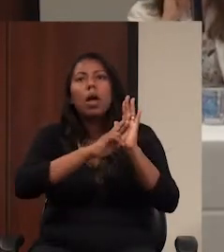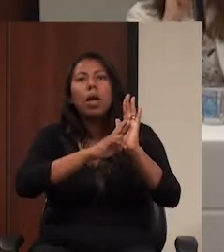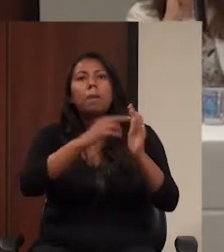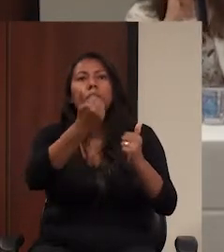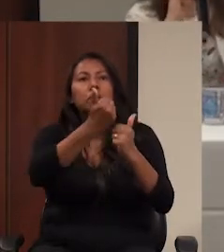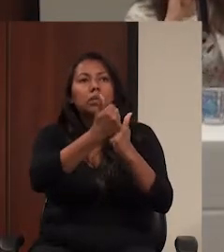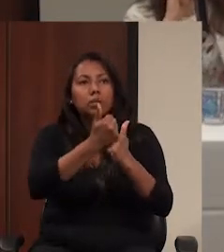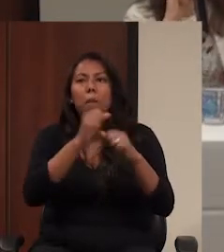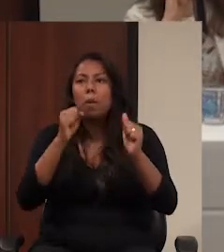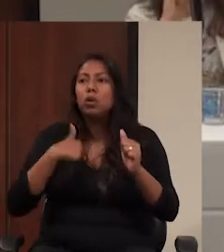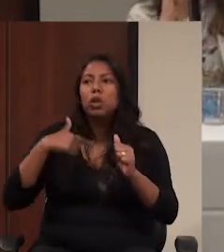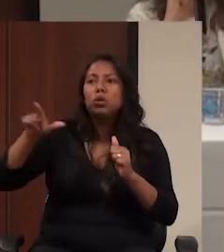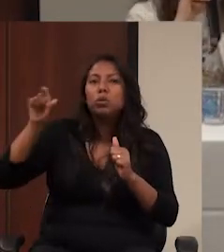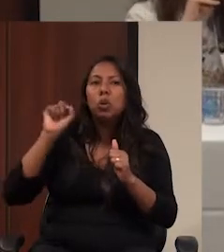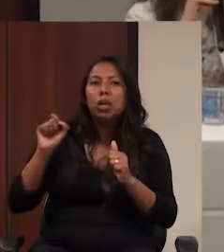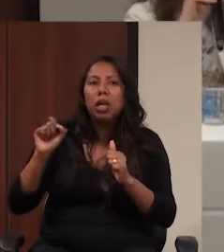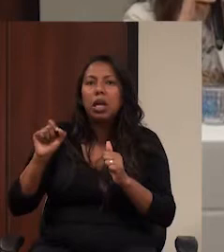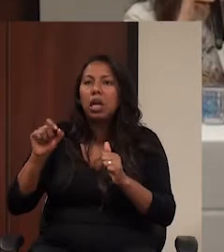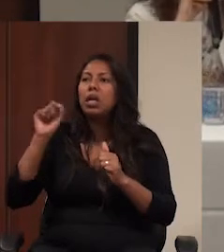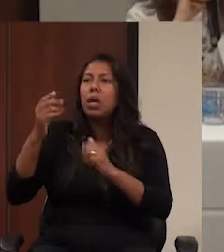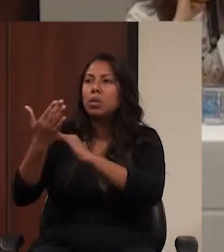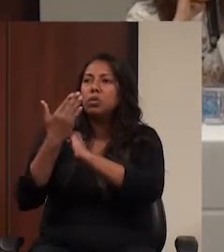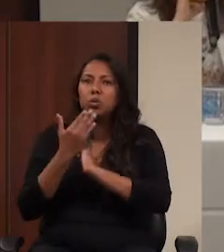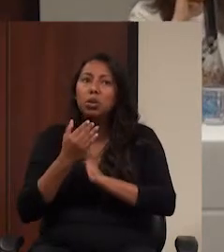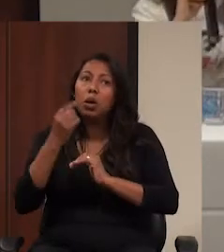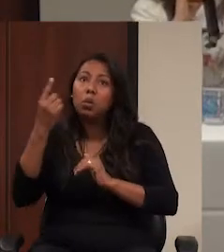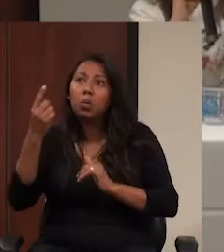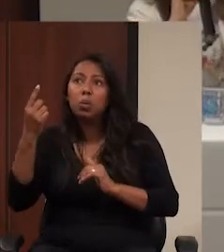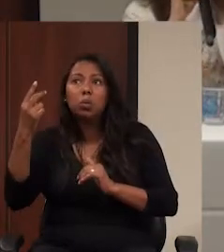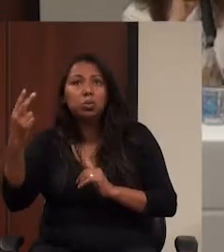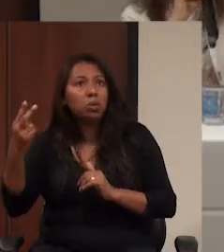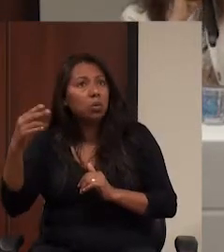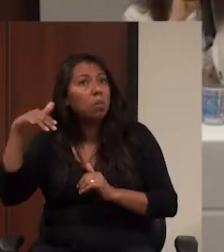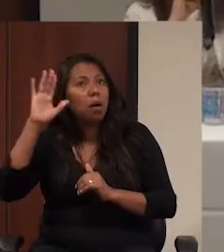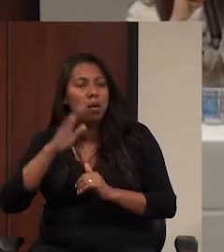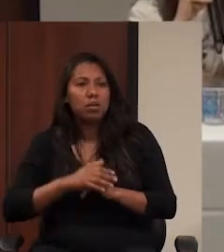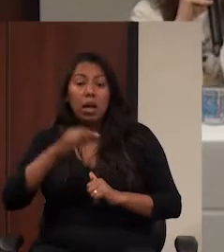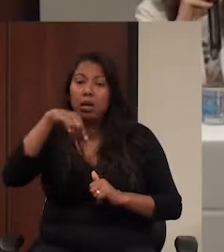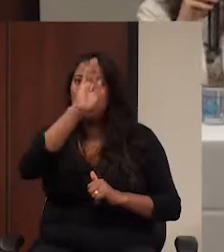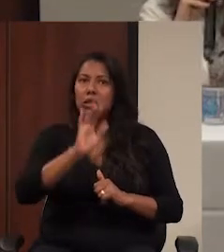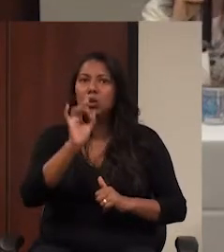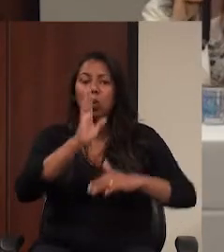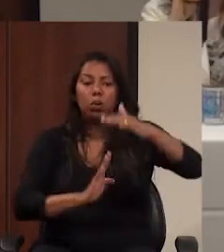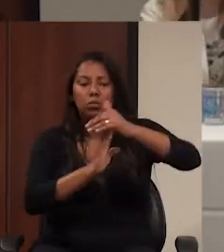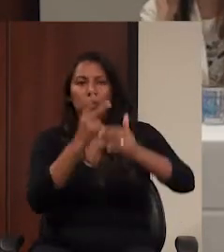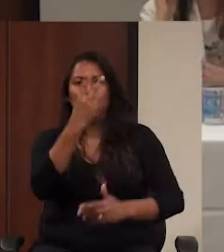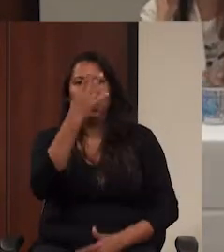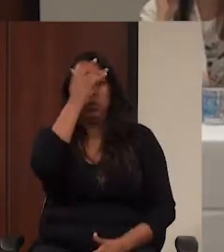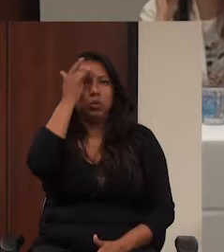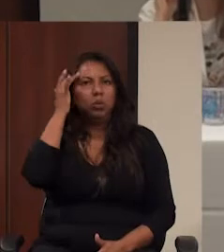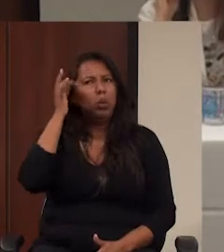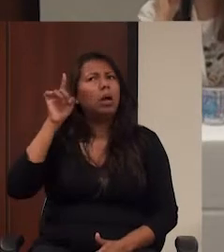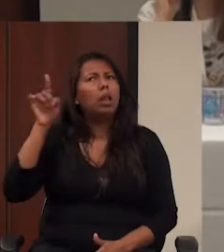mais apoiadores. Lá não tem limite de 2, né? Aqui no Brasil, ao contrário, se exigem 2 pessoas. Lá, a lei é mais aberta, ela não estabelece